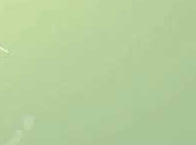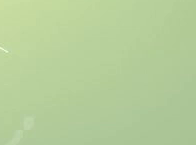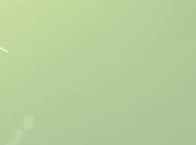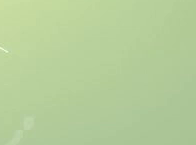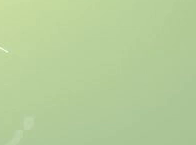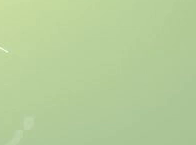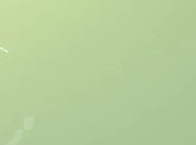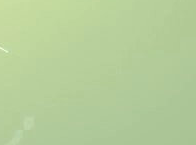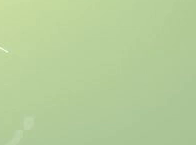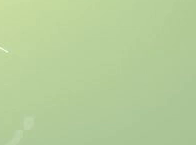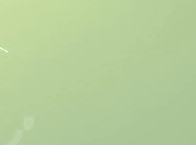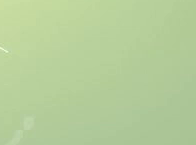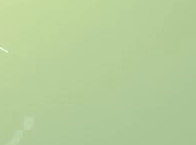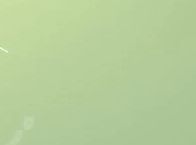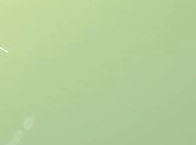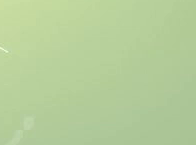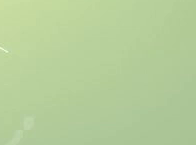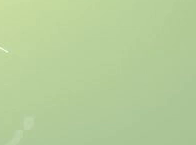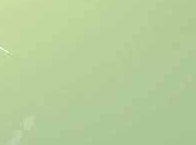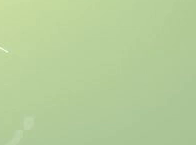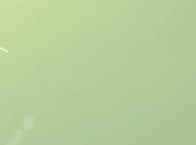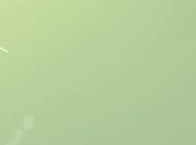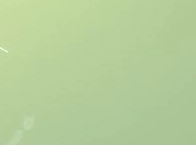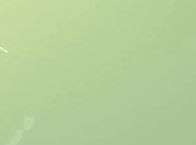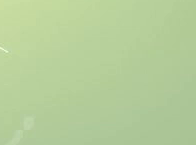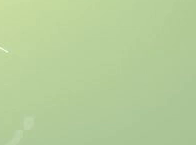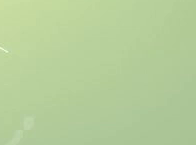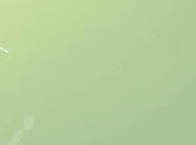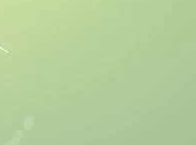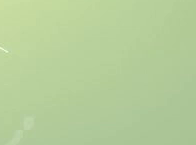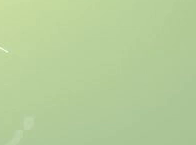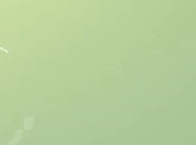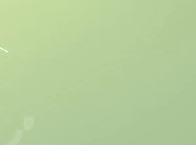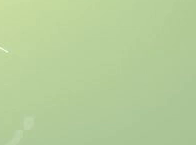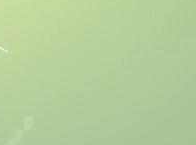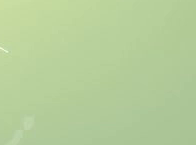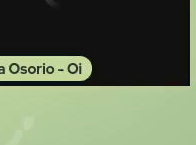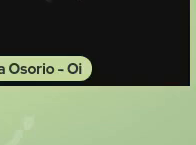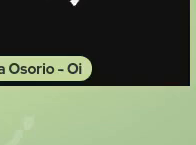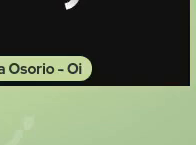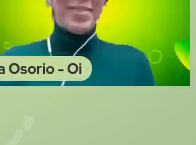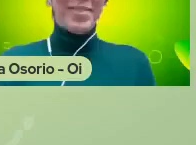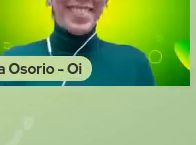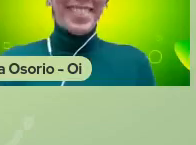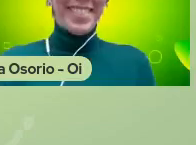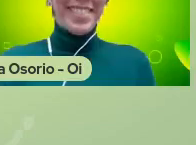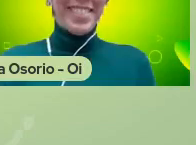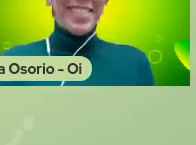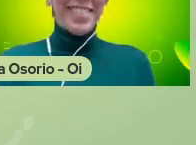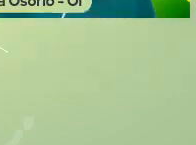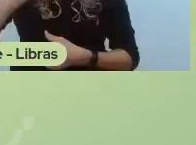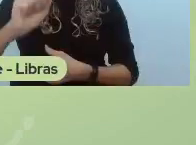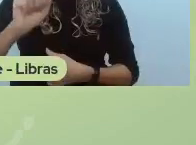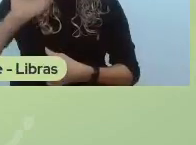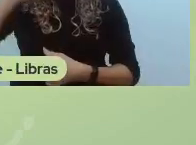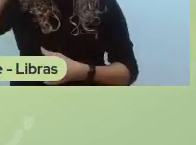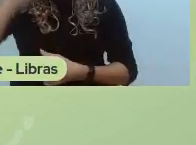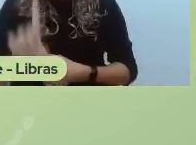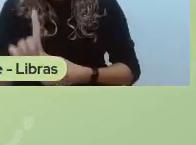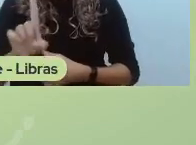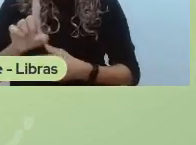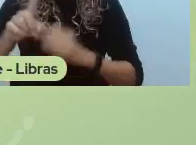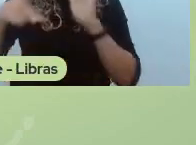especialista em telecom. Obrigado pela presença aqui, Marise. Temos a Manuela Osório, que é diretora de comunicação e cultura organizacional da